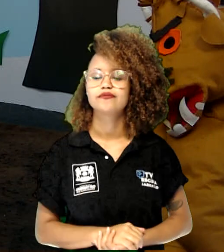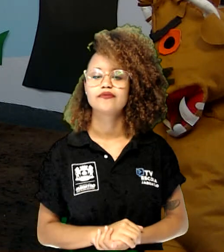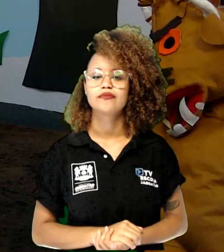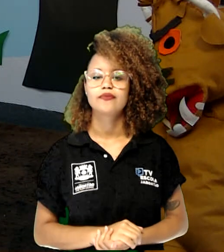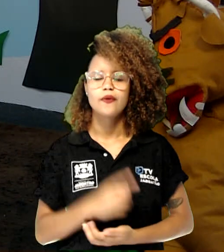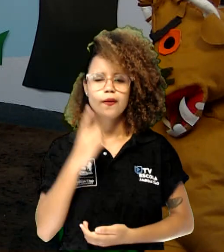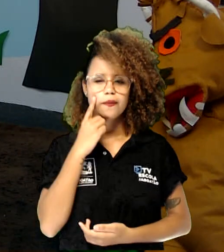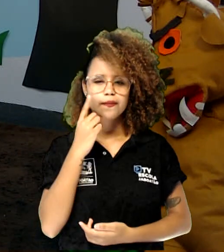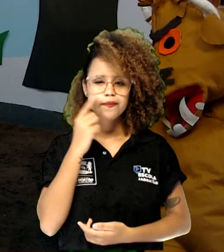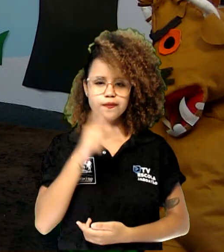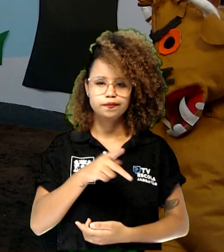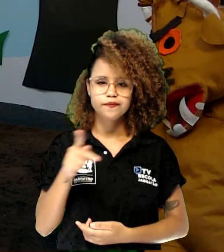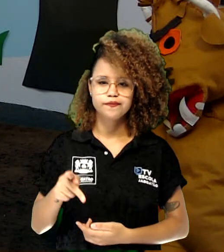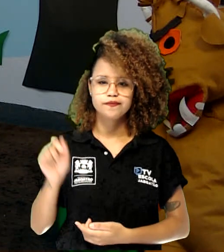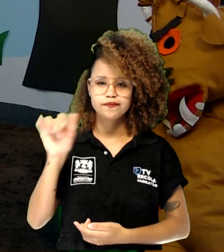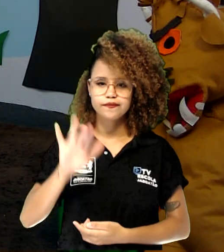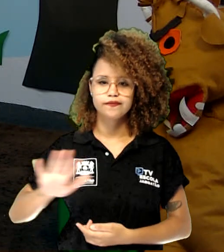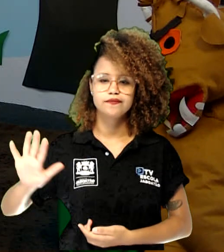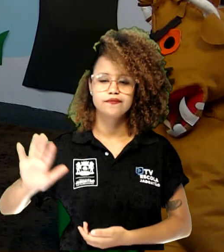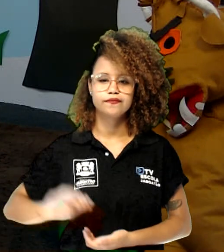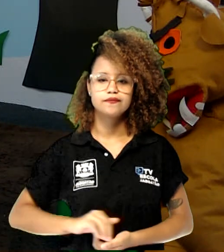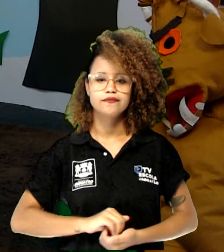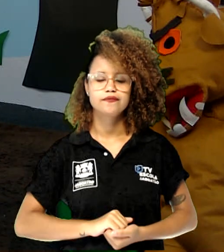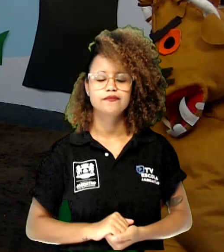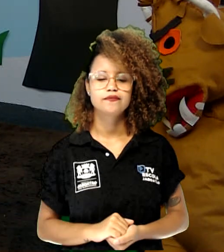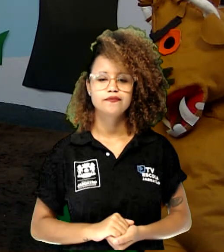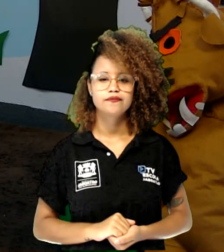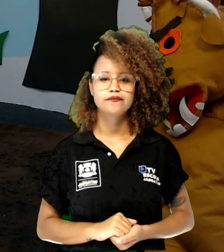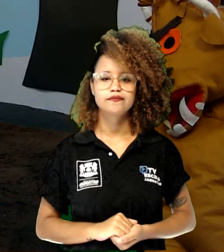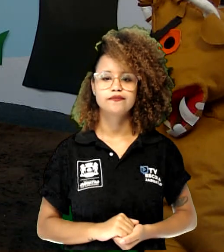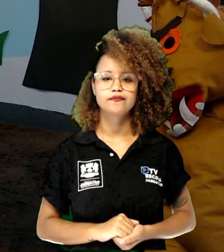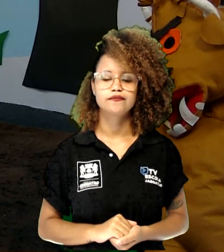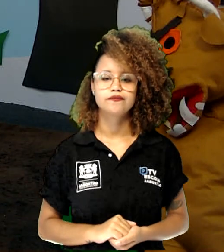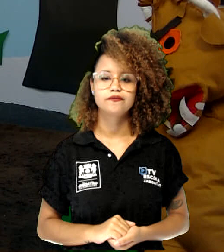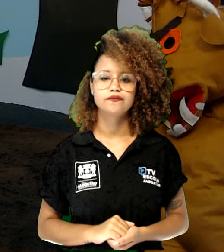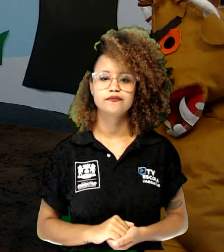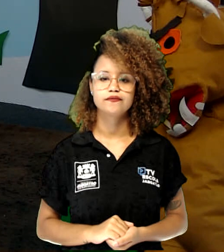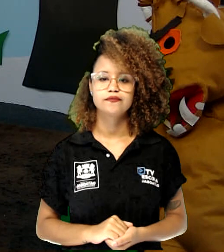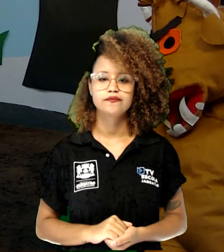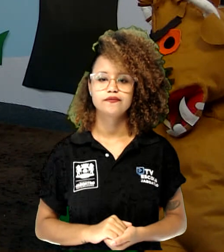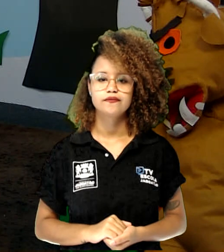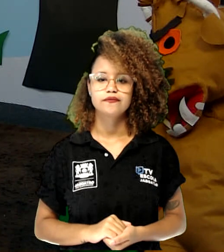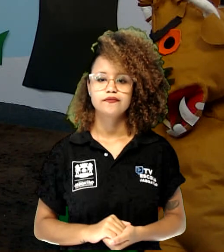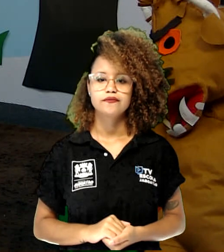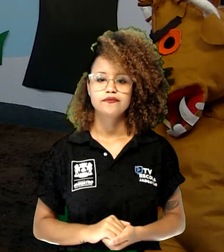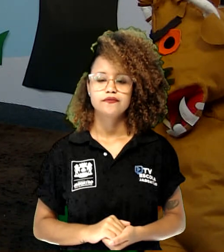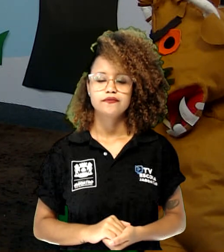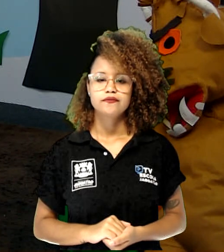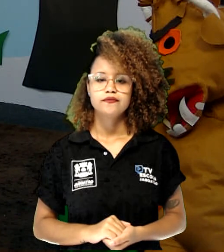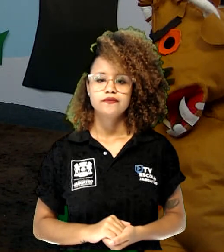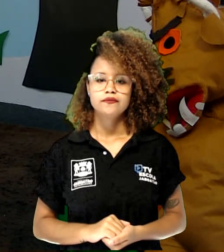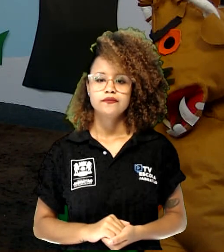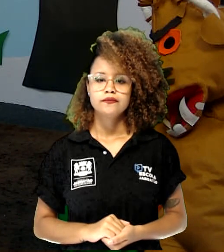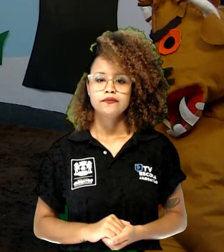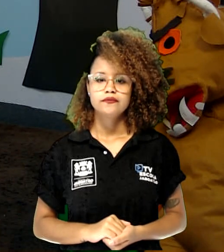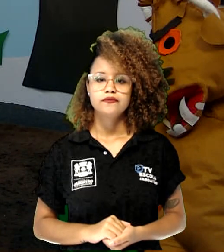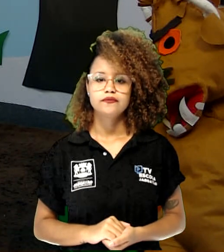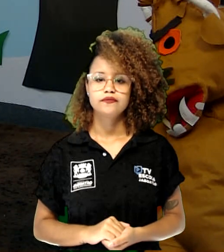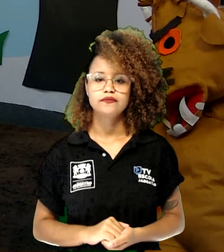com um círculo para desenhar esta panela. O cabo.